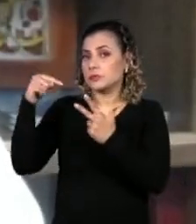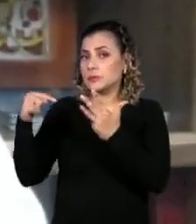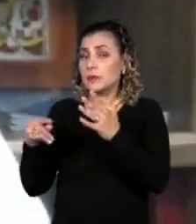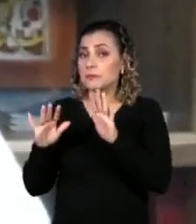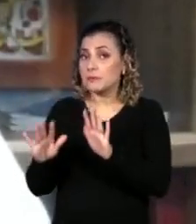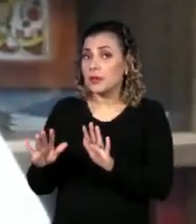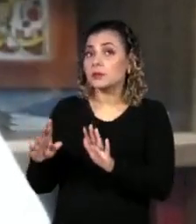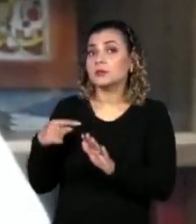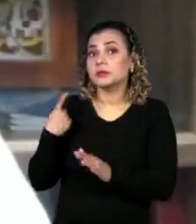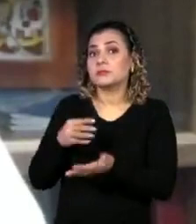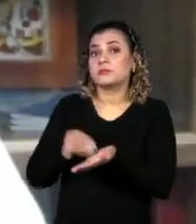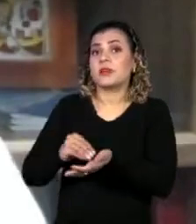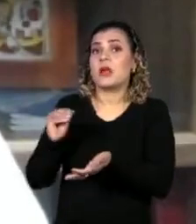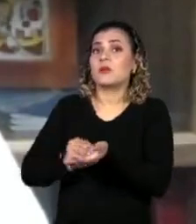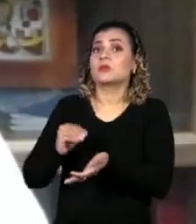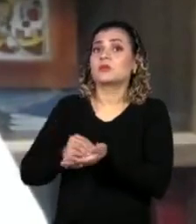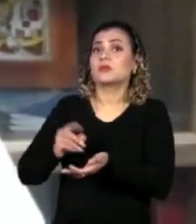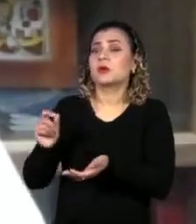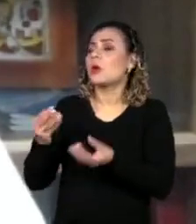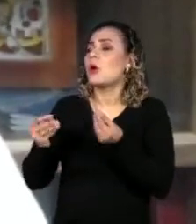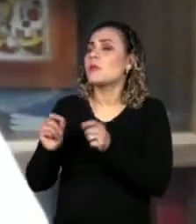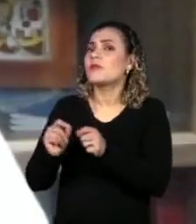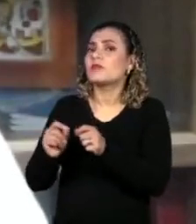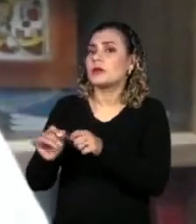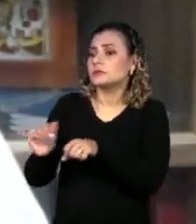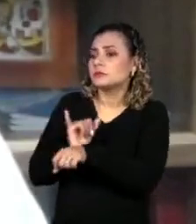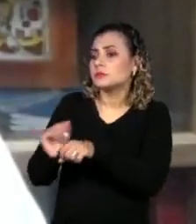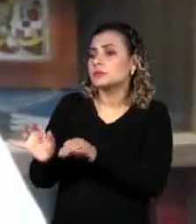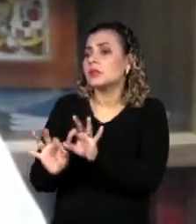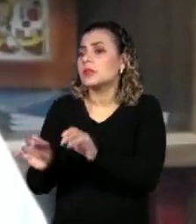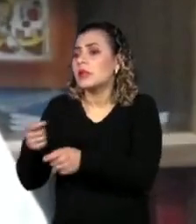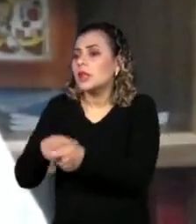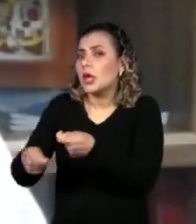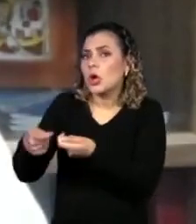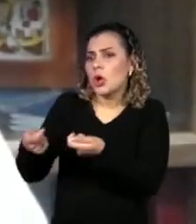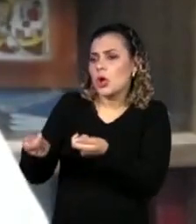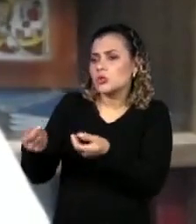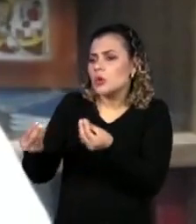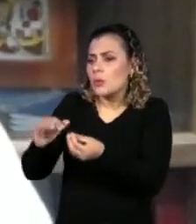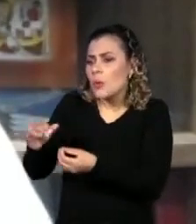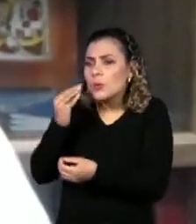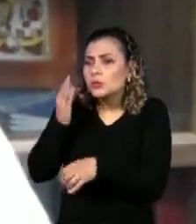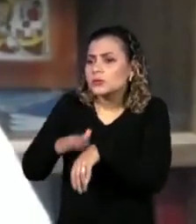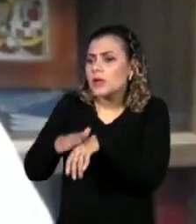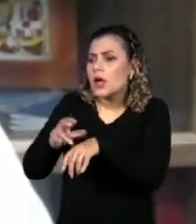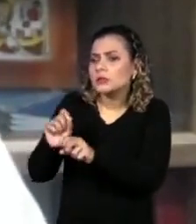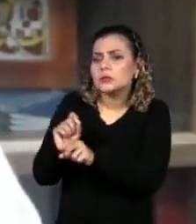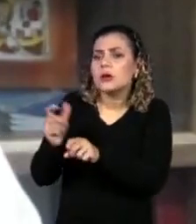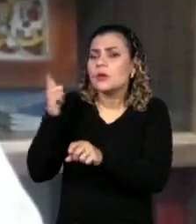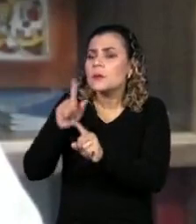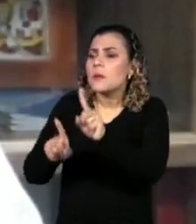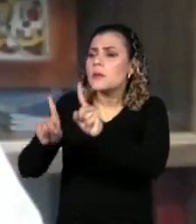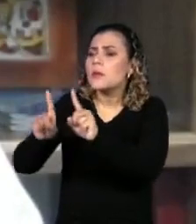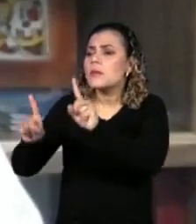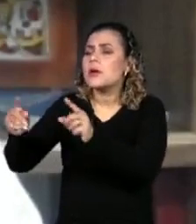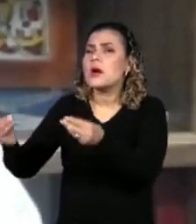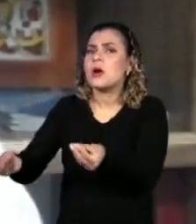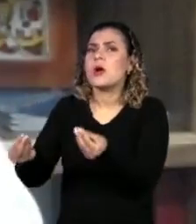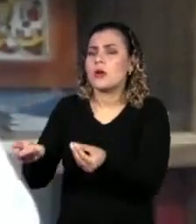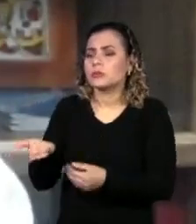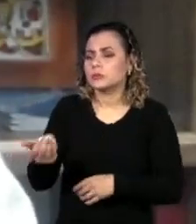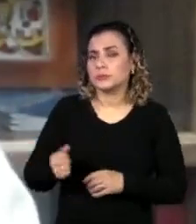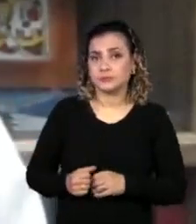gente carece ainda de como é que faz um plano de negócio, como é que entende uma oportunidade, que vantagens competitivas eu vou ter ali,